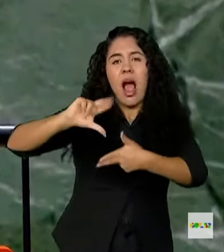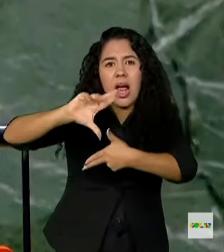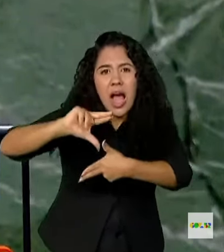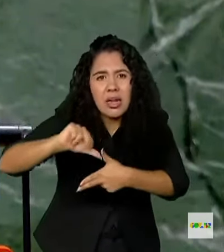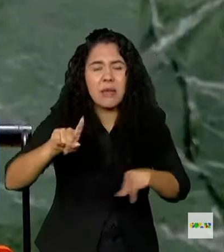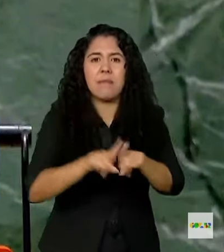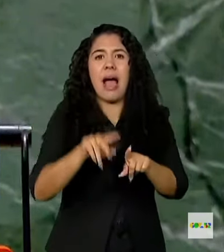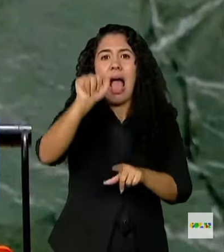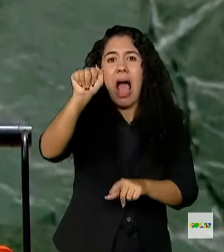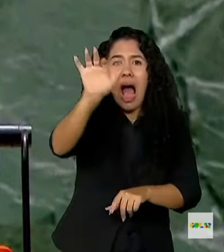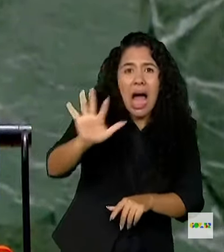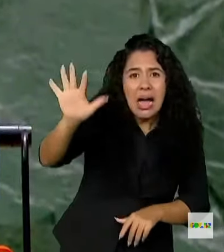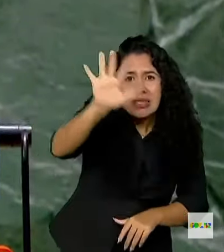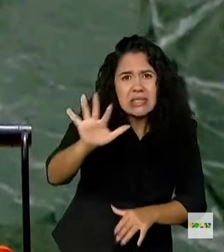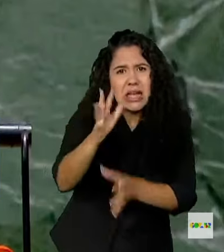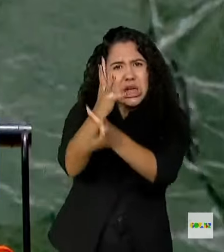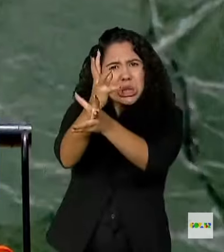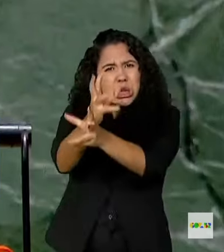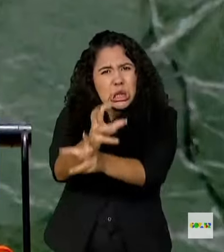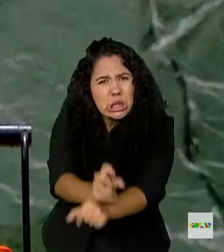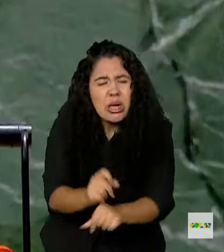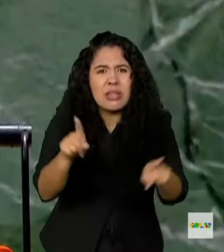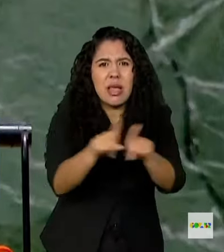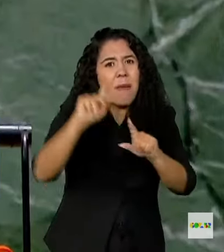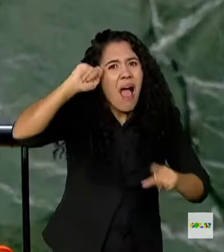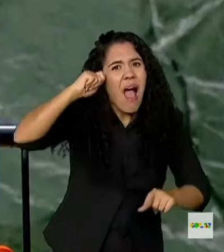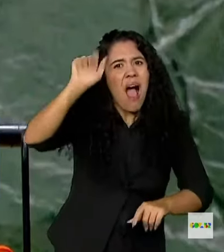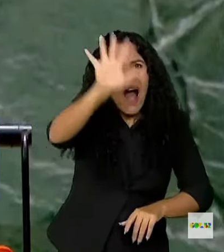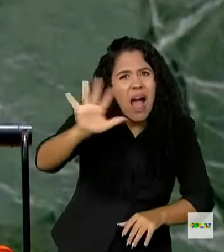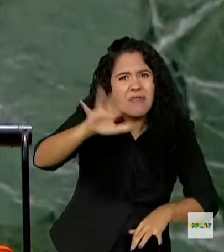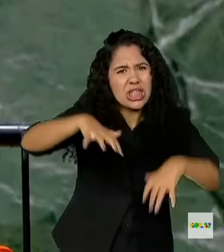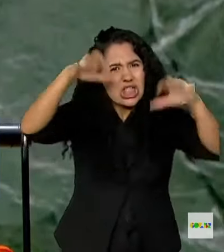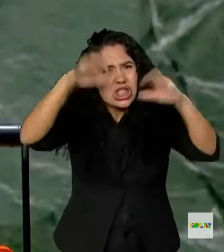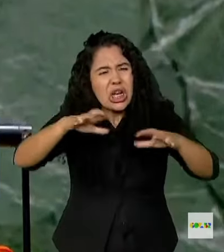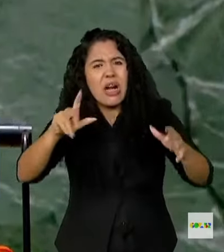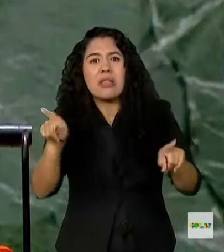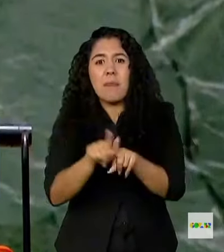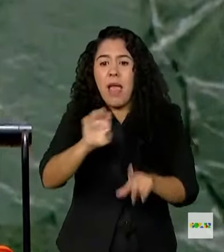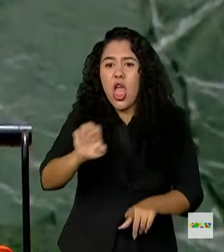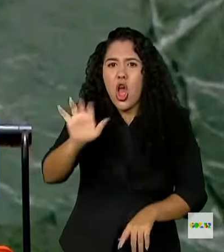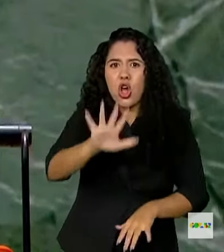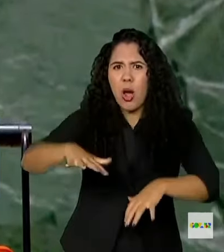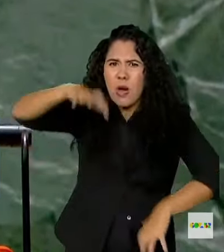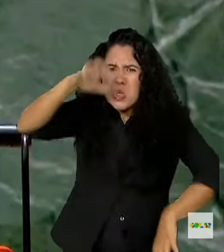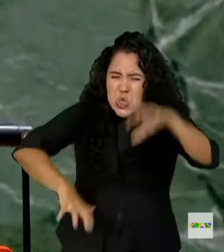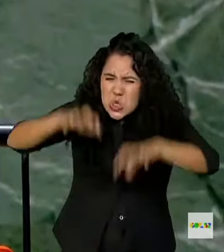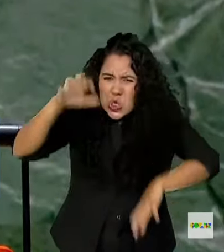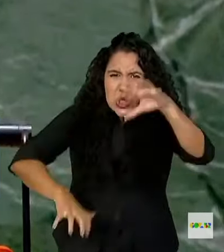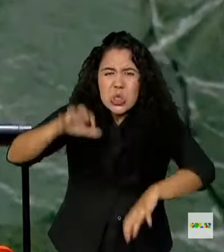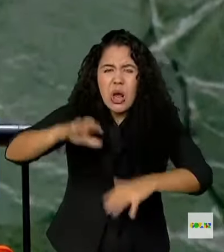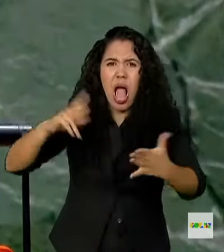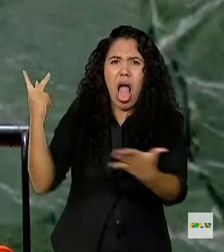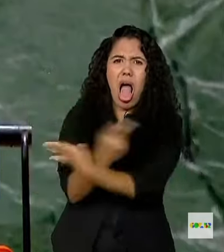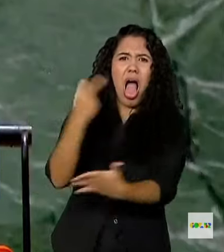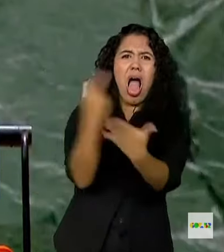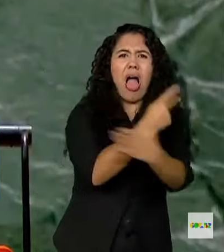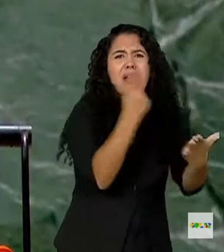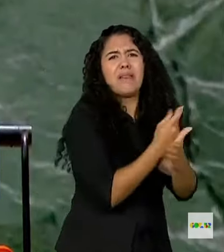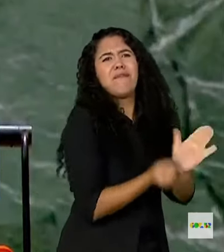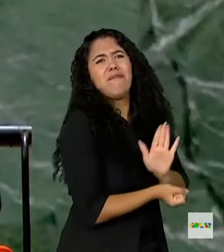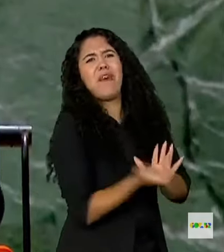Ásia, seca e inundações na África e chuvas torrenciais na Europa deixam um rastro de morte e de